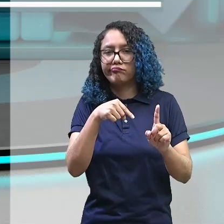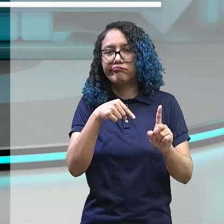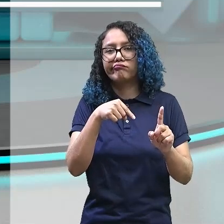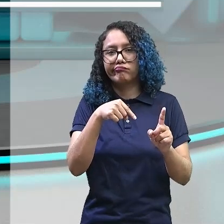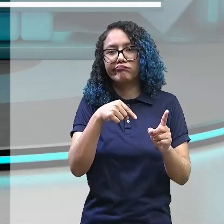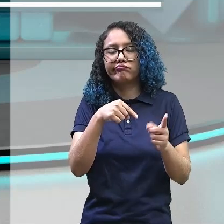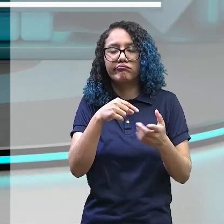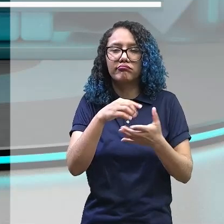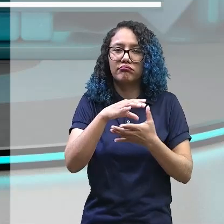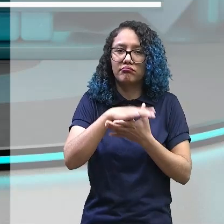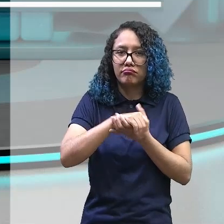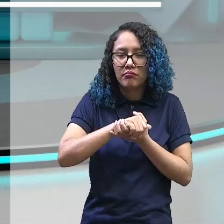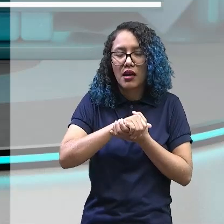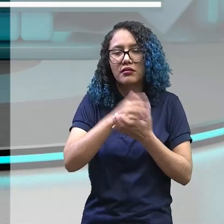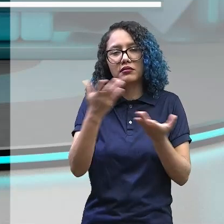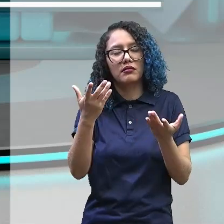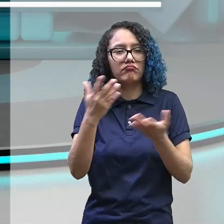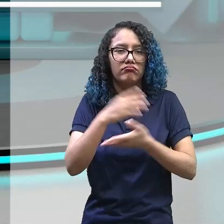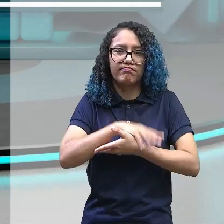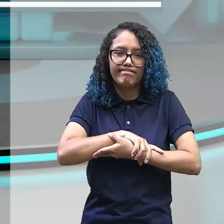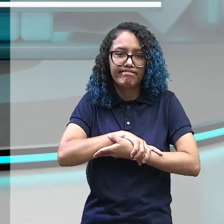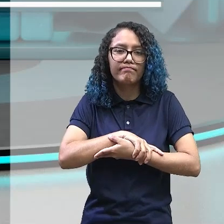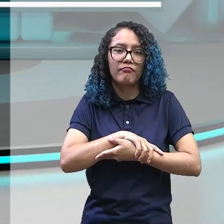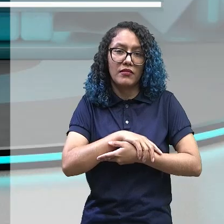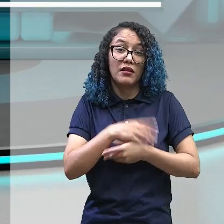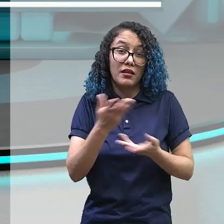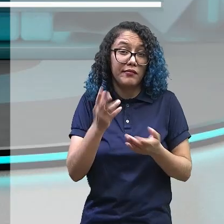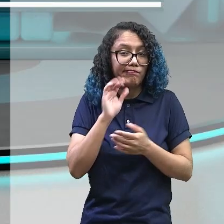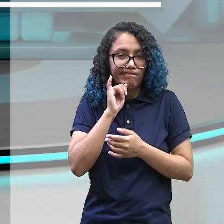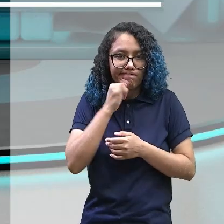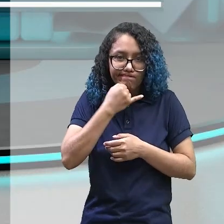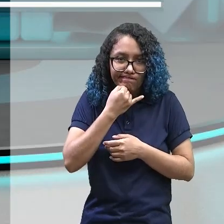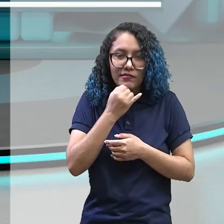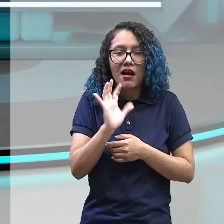né? E isso, infelizmente, é muito presente.